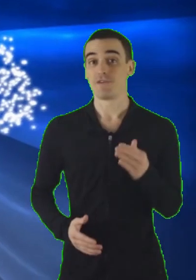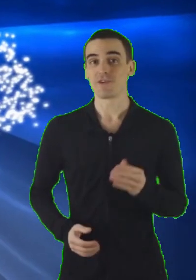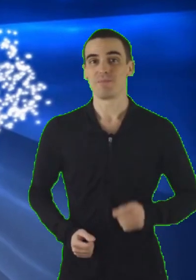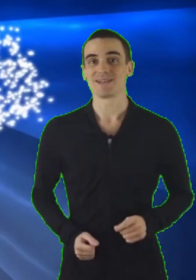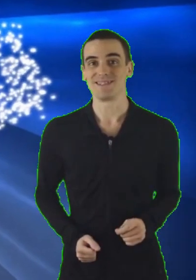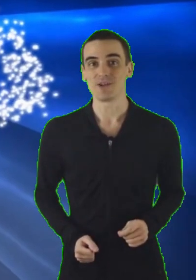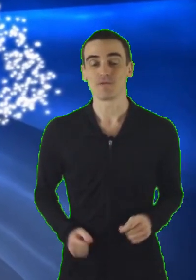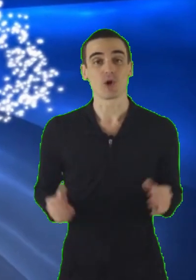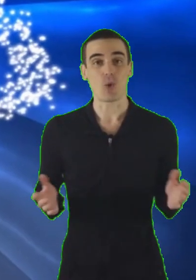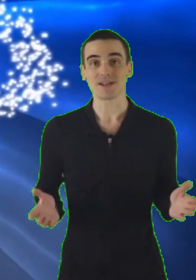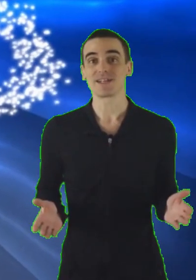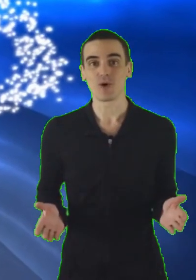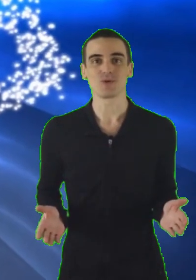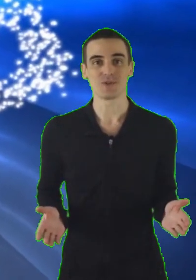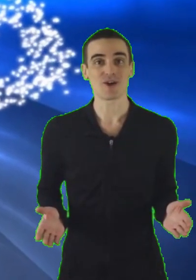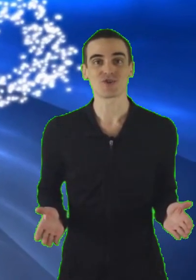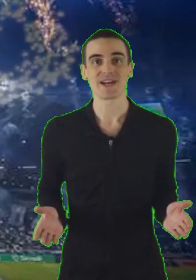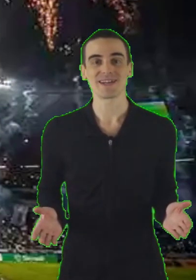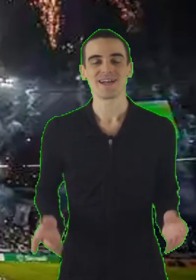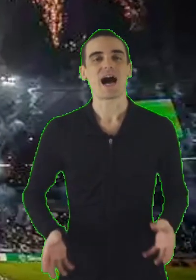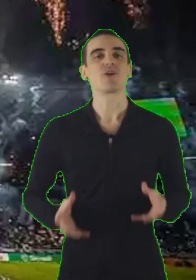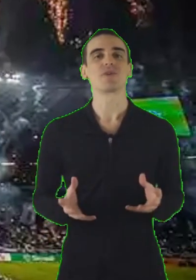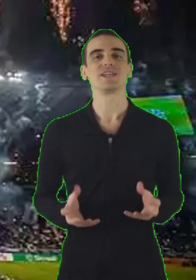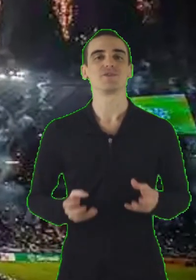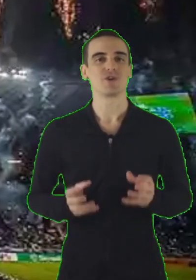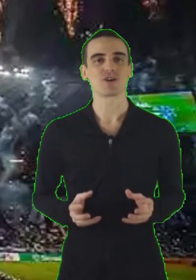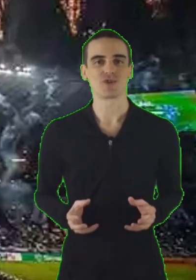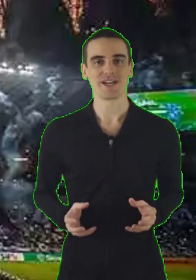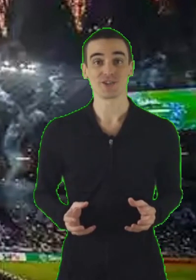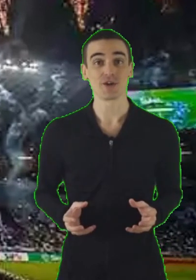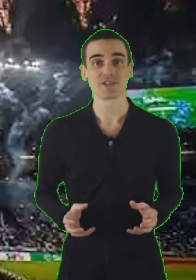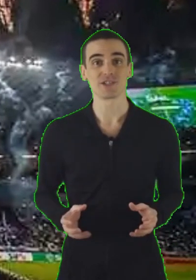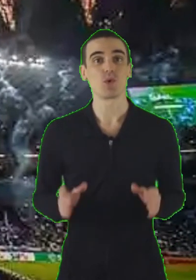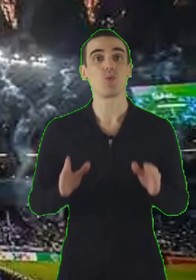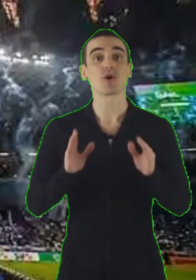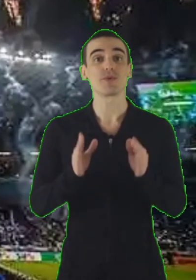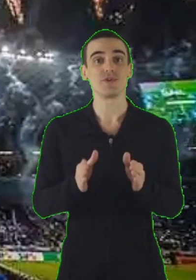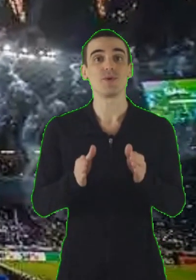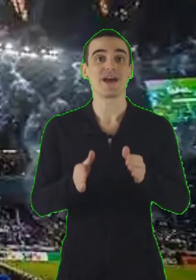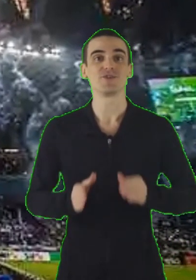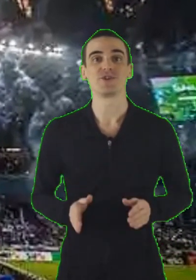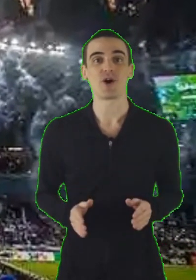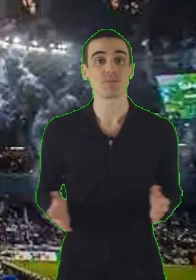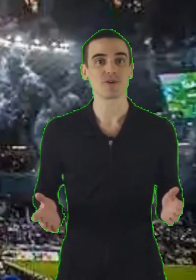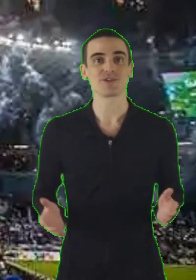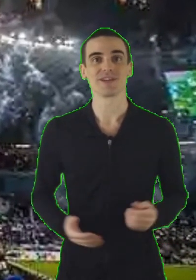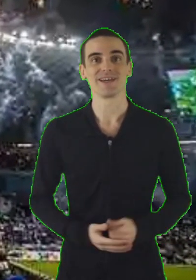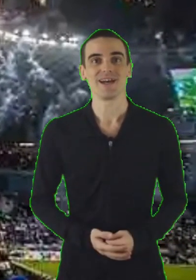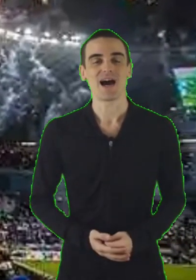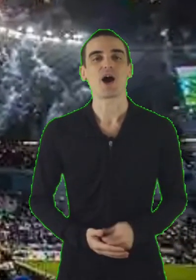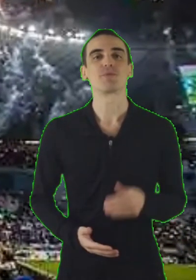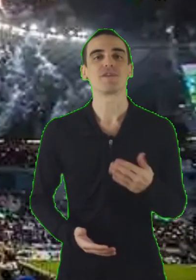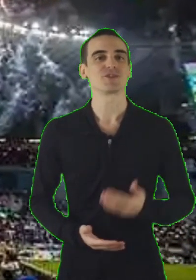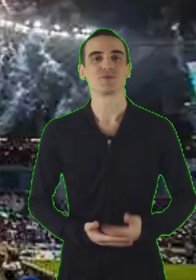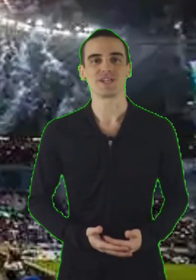Veja essa. Foi noticiado nesse instante. Fala, torcedor do Cruzeiro. Se inscreva no canal para ficar sabendo de